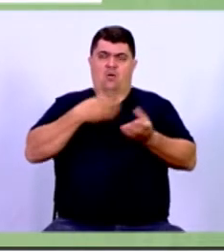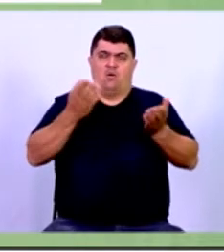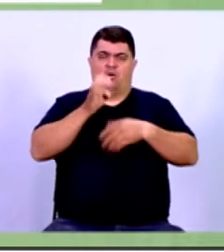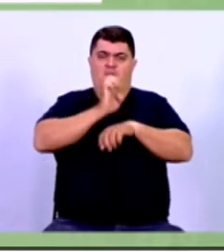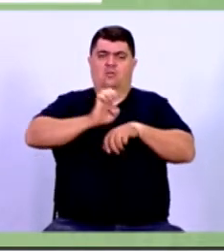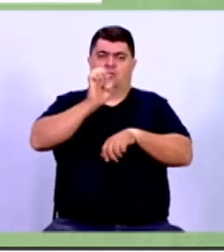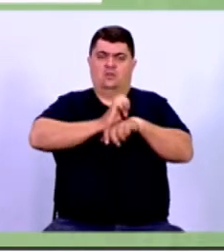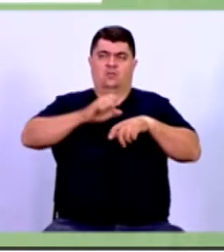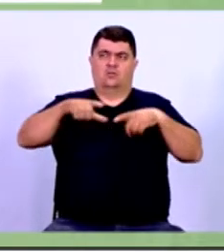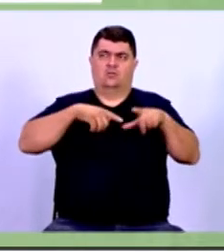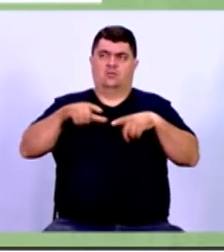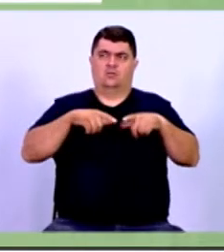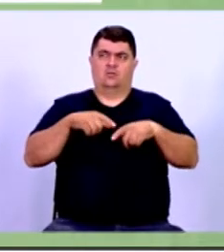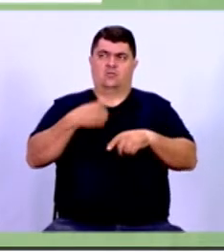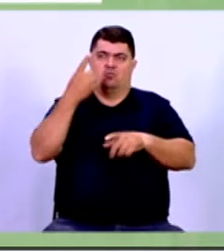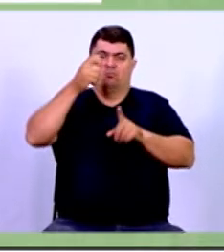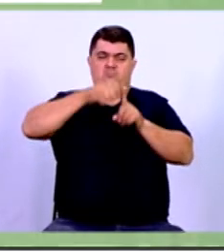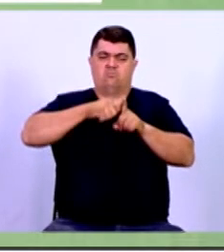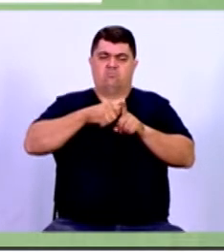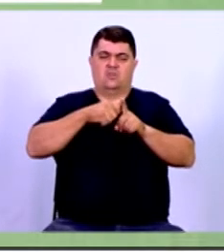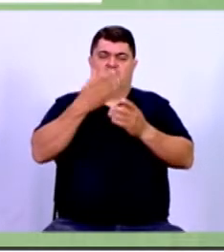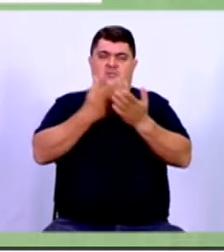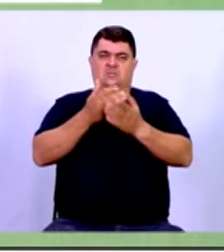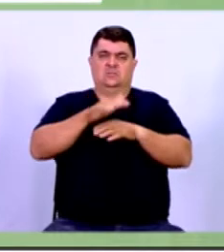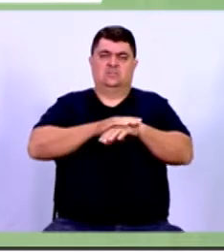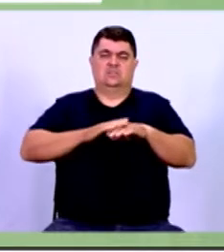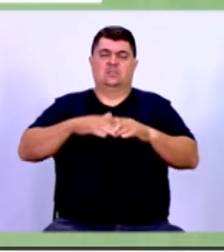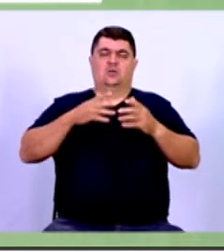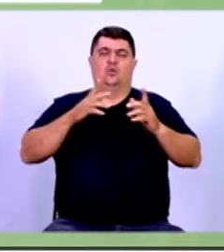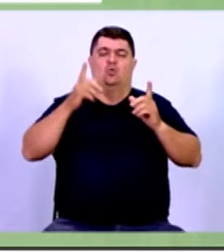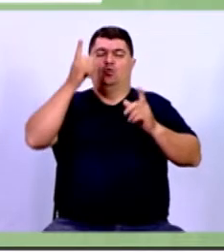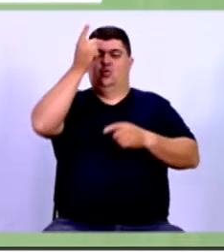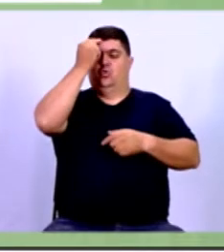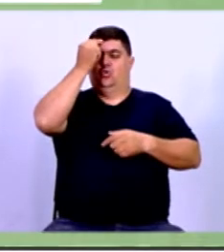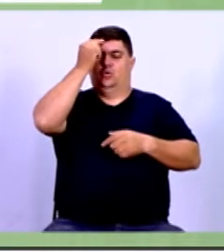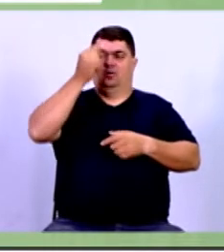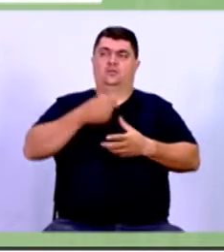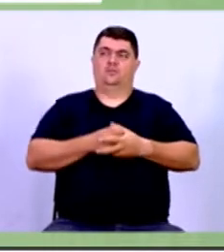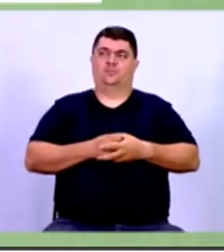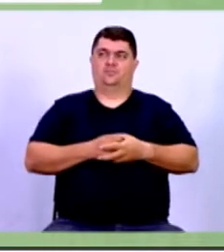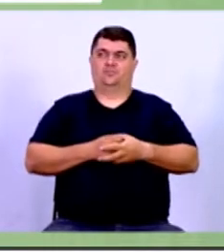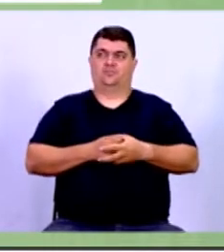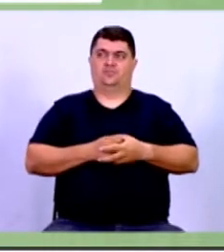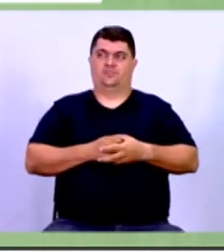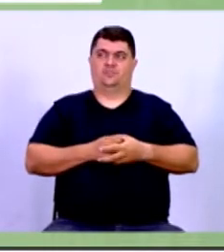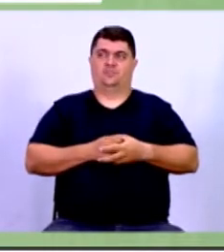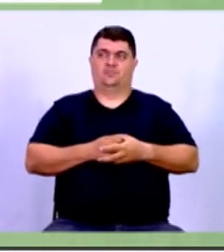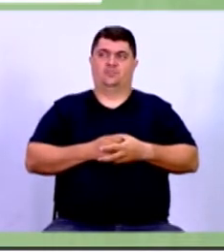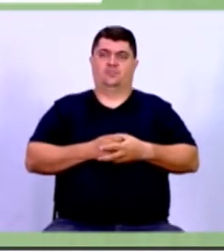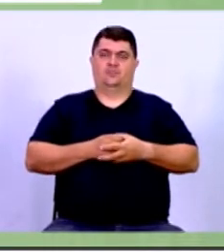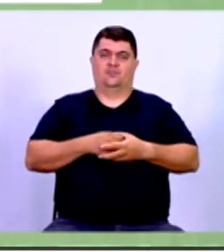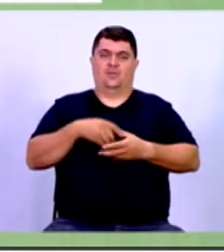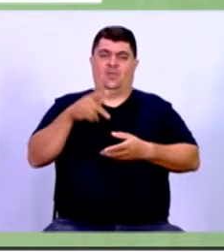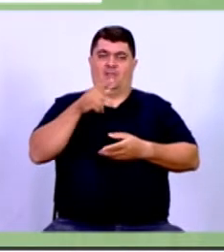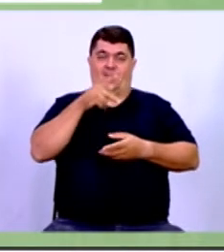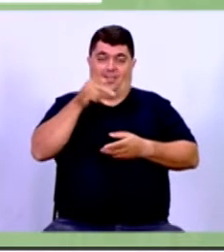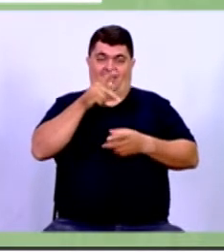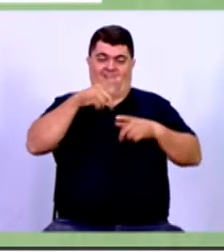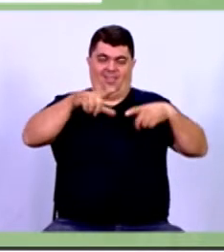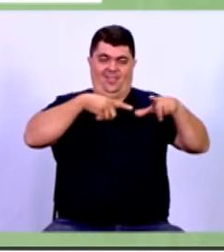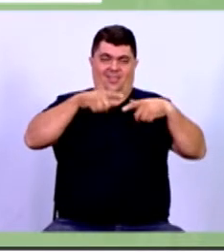estagiar numa empresa. 1 mês sem aula. Que alívio! E aí, o supervisor do